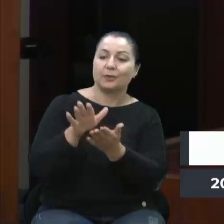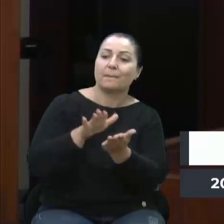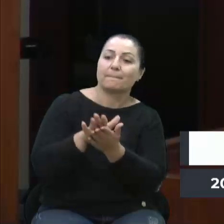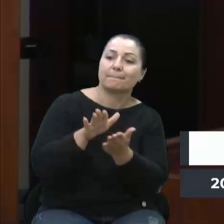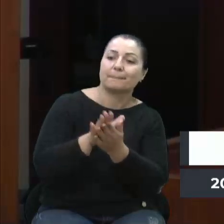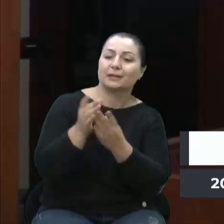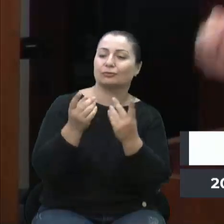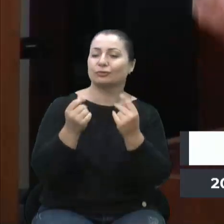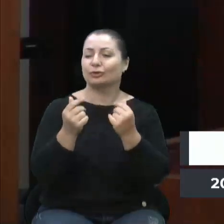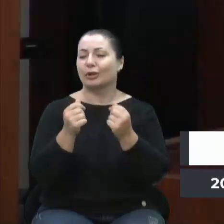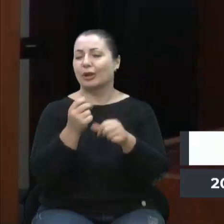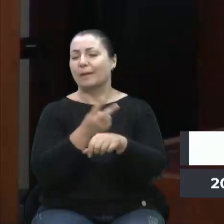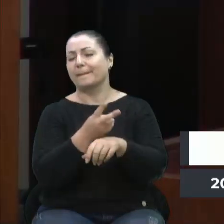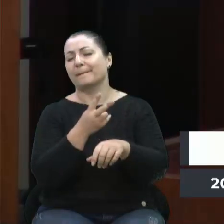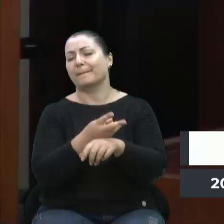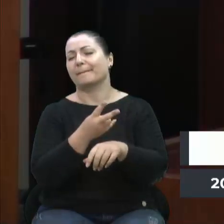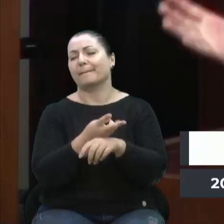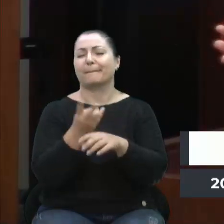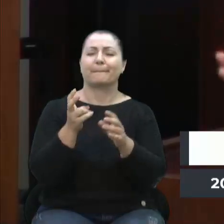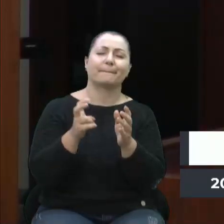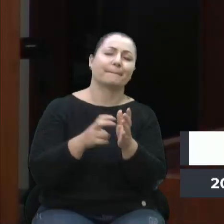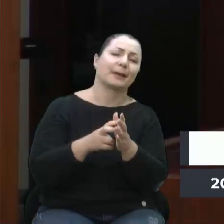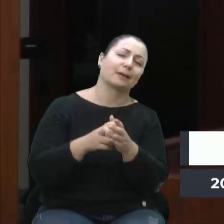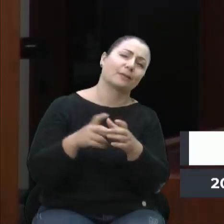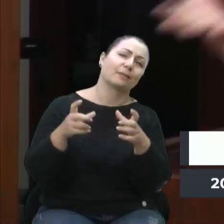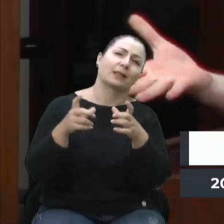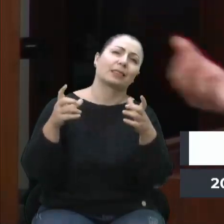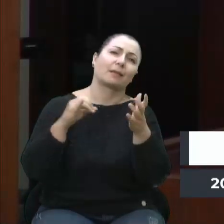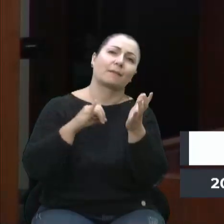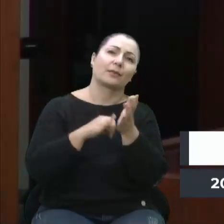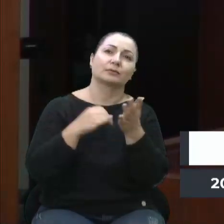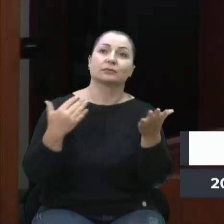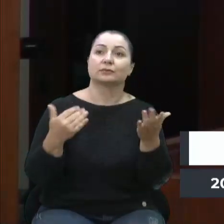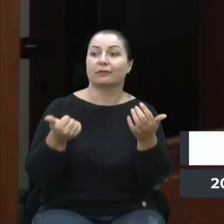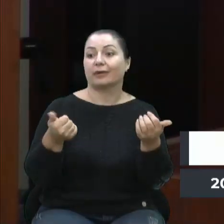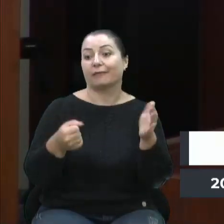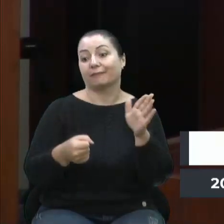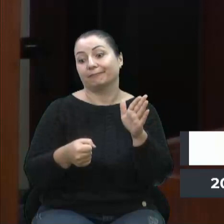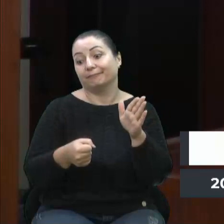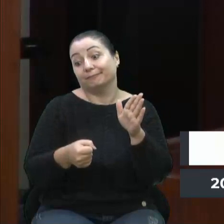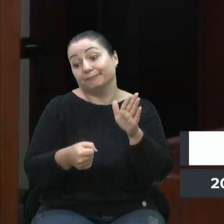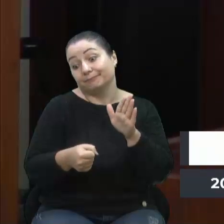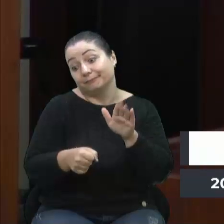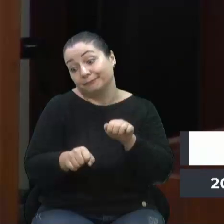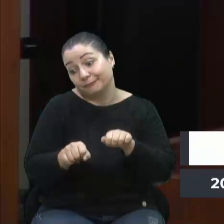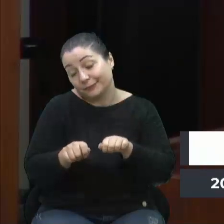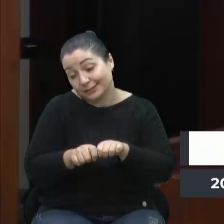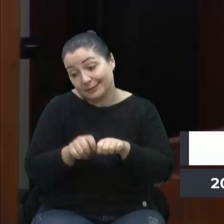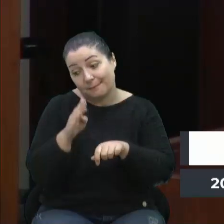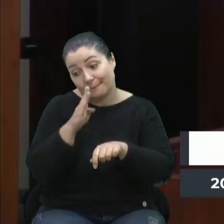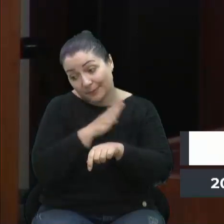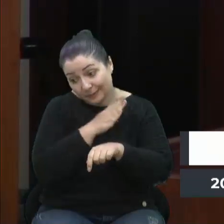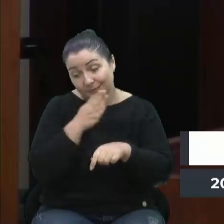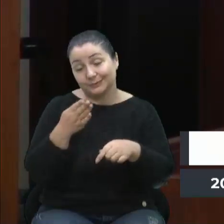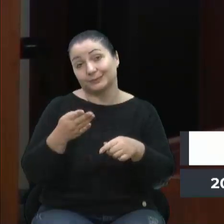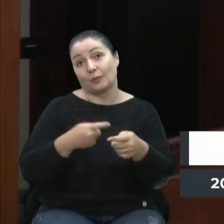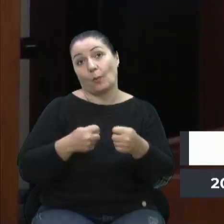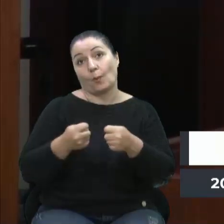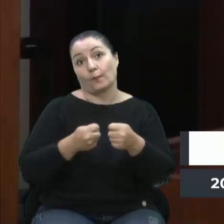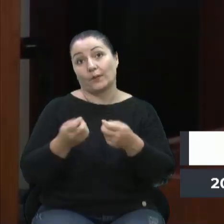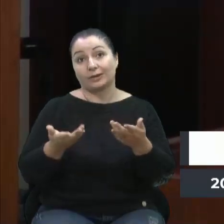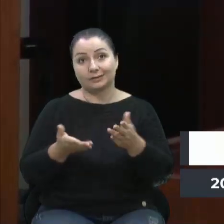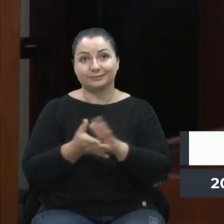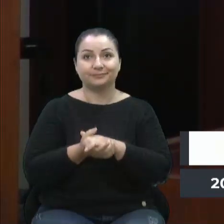emprestado em banco, aumentar imposto, isso só vai ferrar a economia. Então, agora tem uma